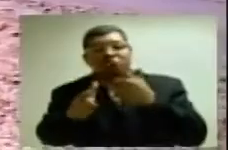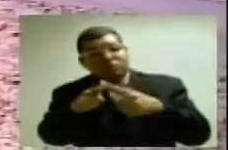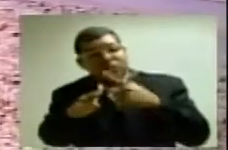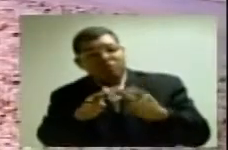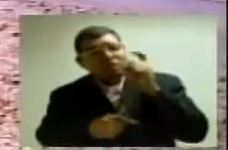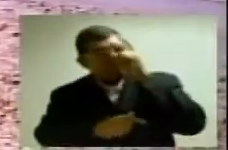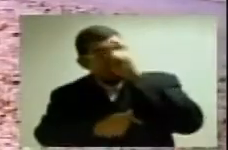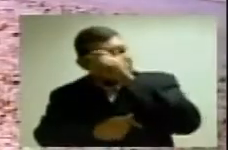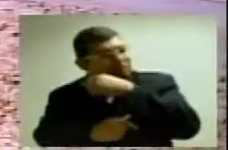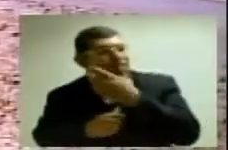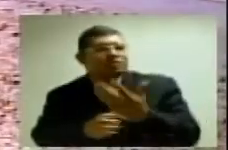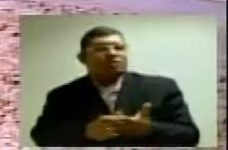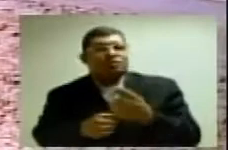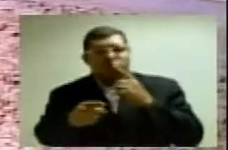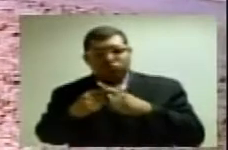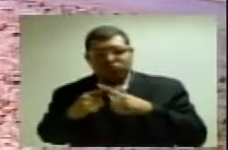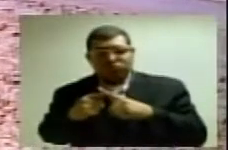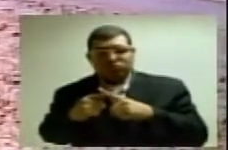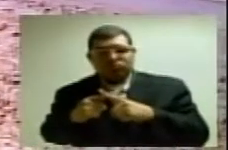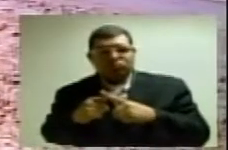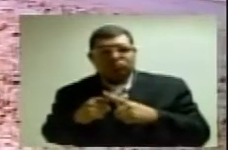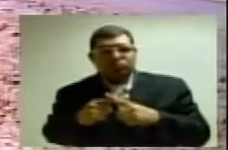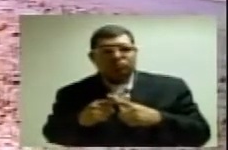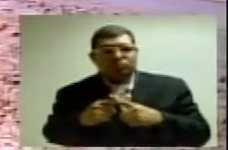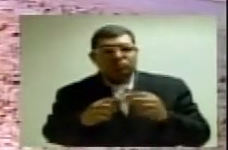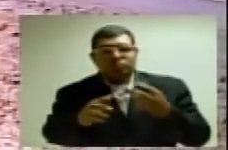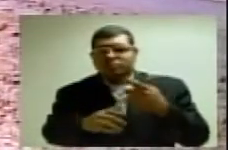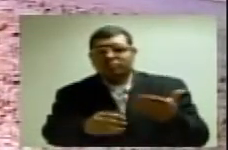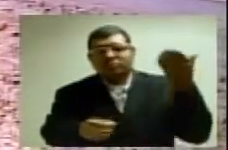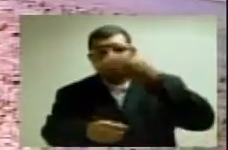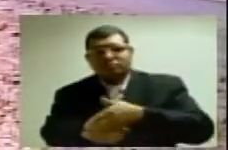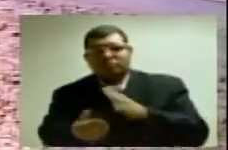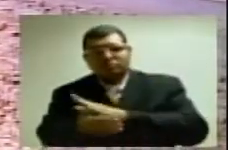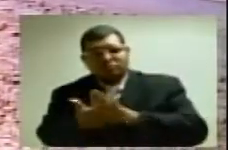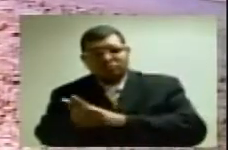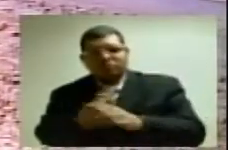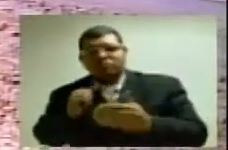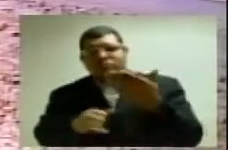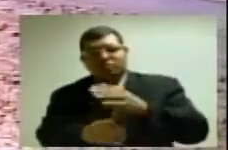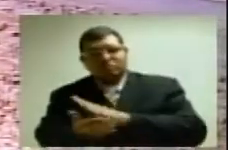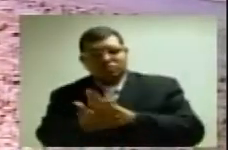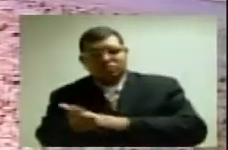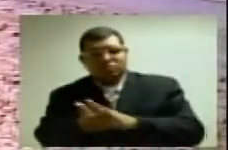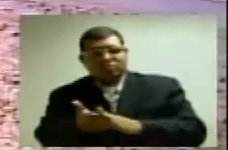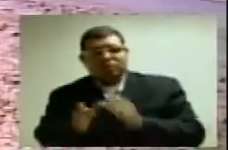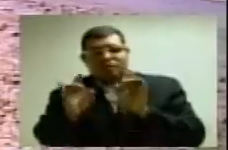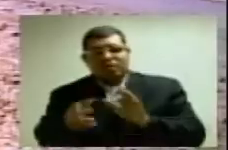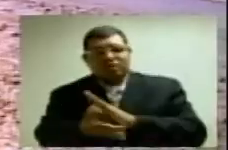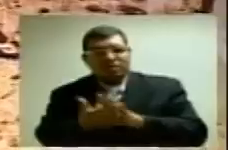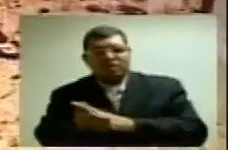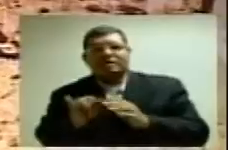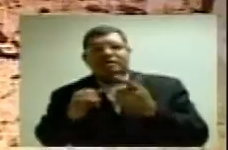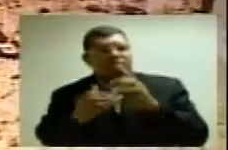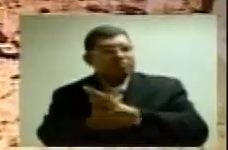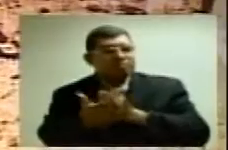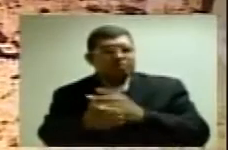muita dificuldade. Por quê? Porque os produtos não chegam no comércio. Se não chega o produto, não tem venda. Se não